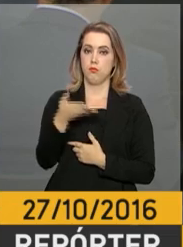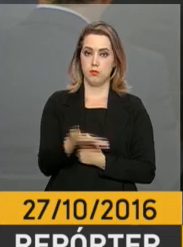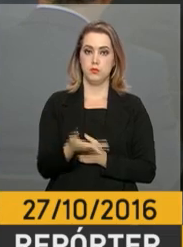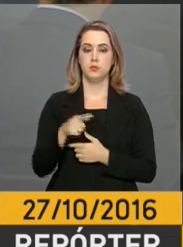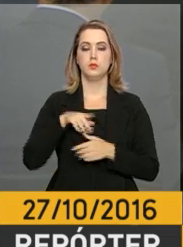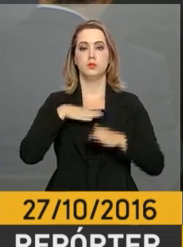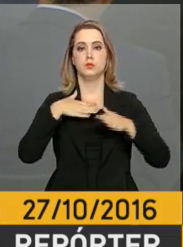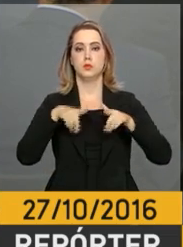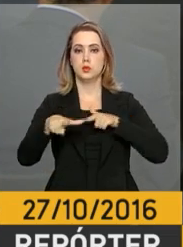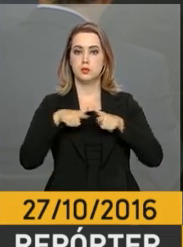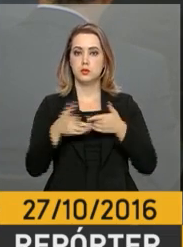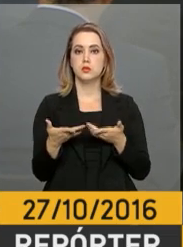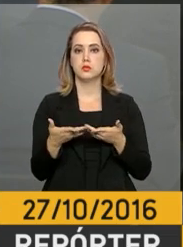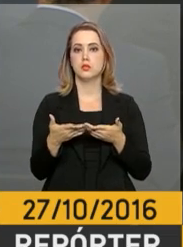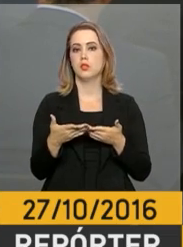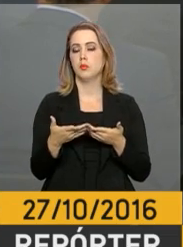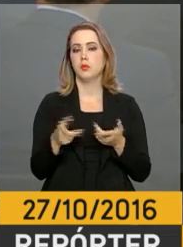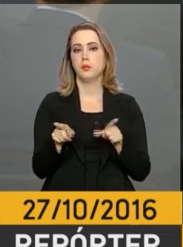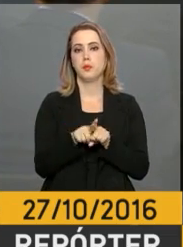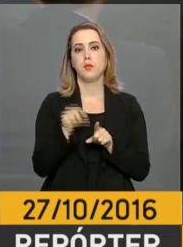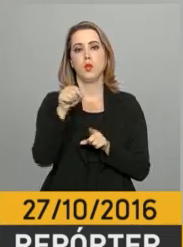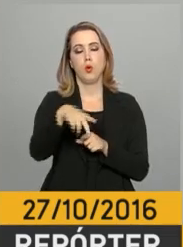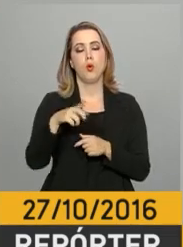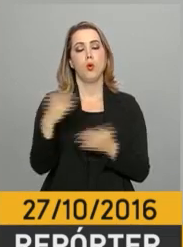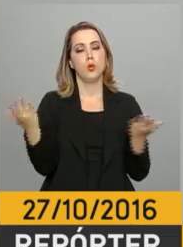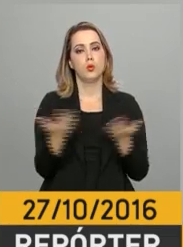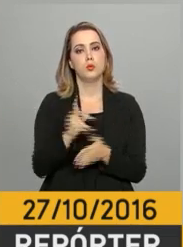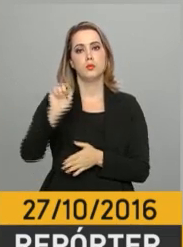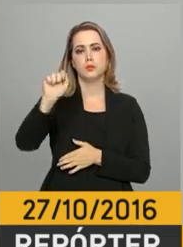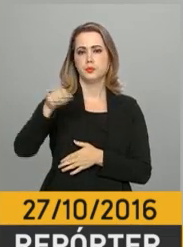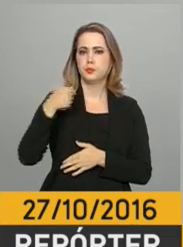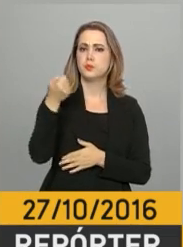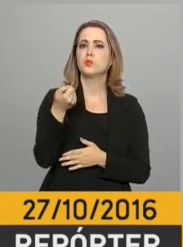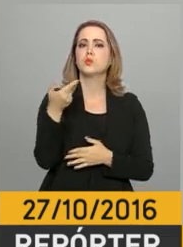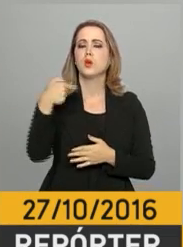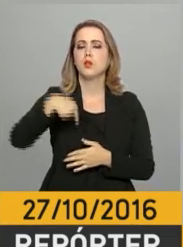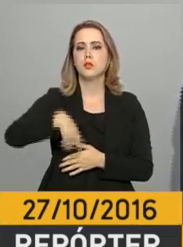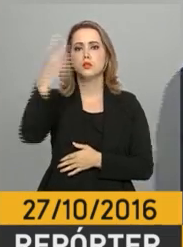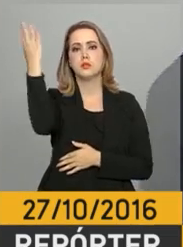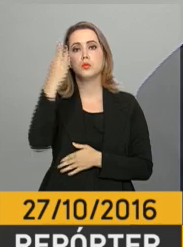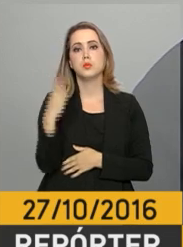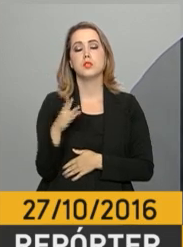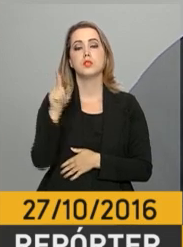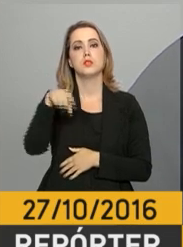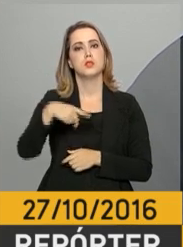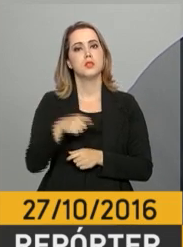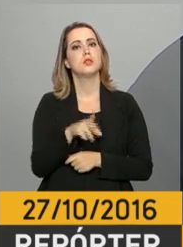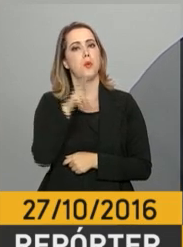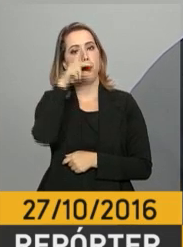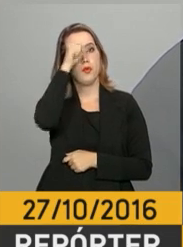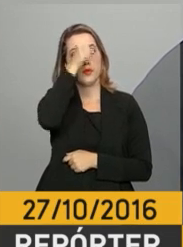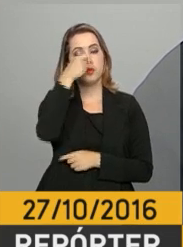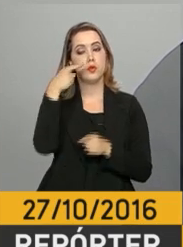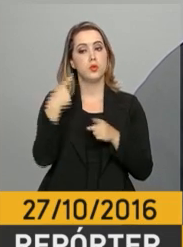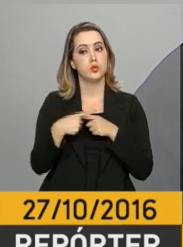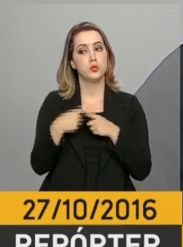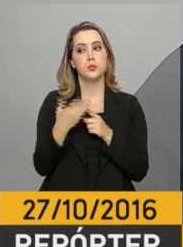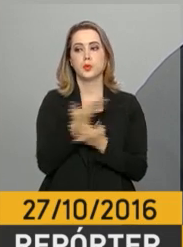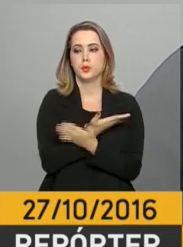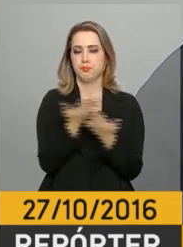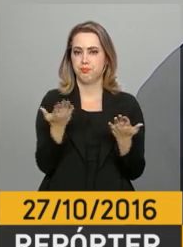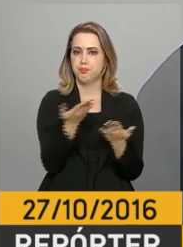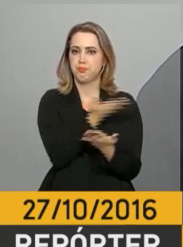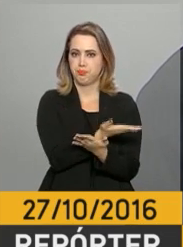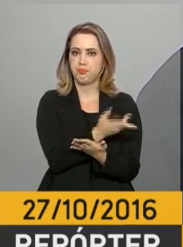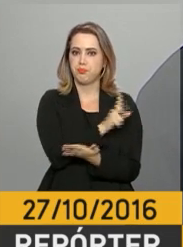ato e portanto a simbologia aqui no Brasil hoje é muito forte porque os eminentes professores são